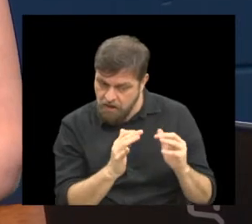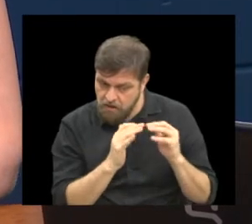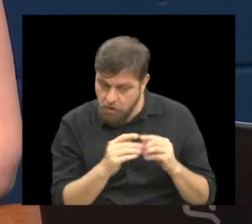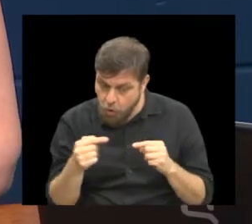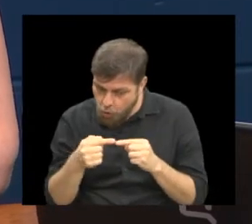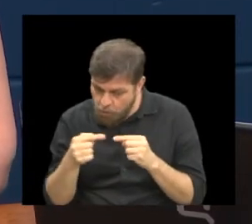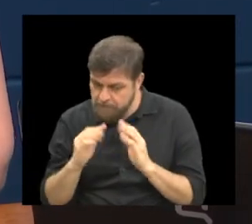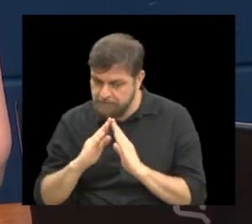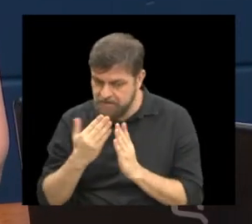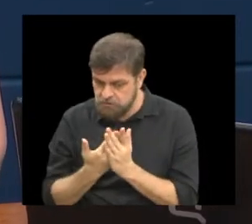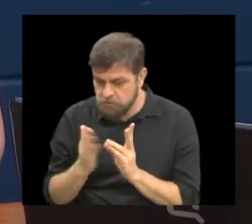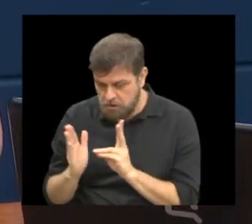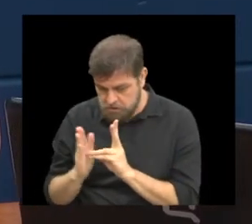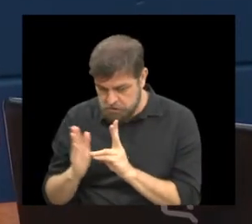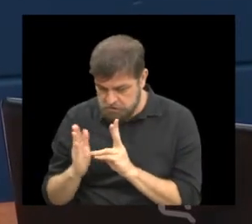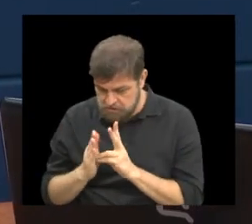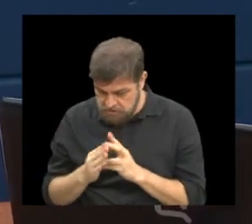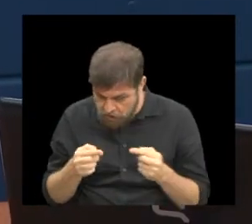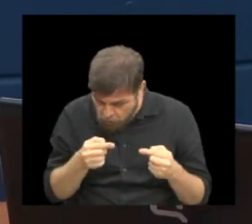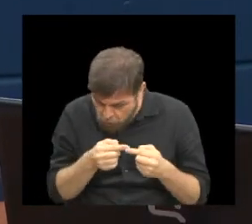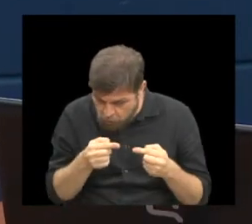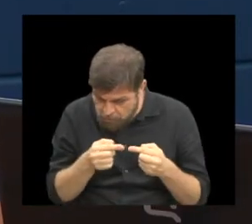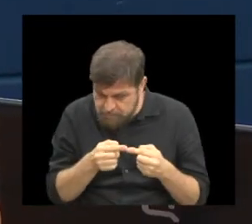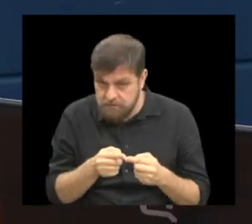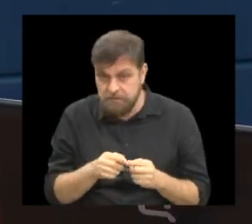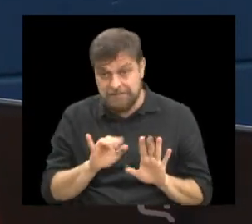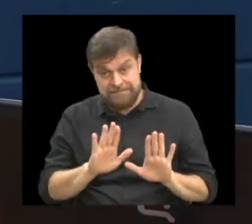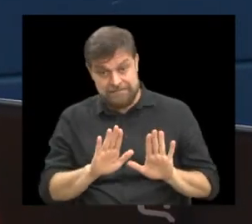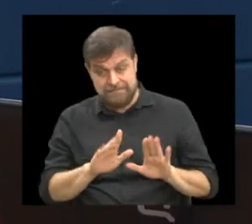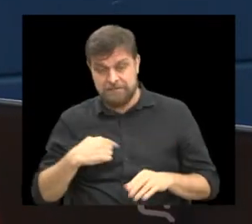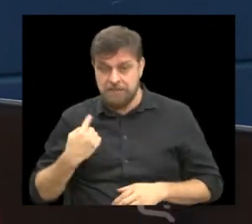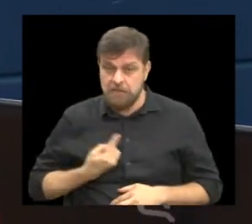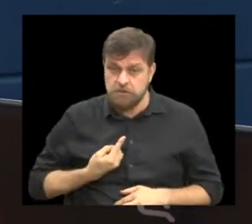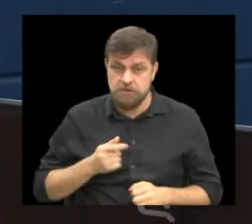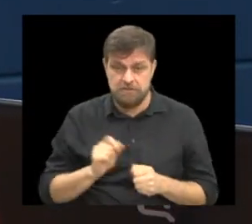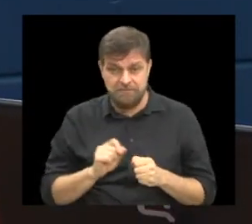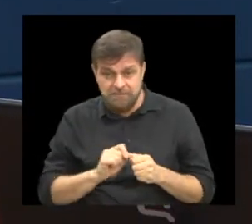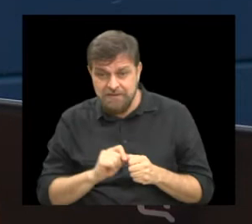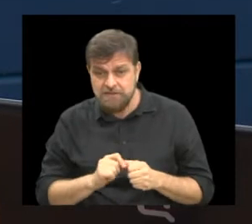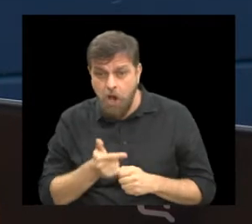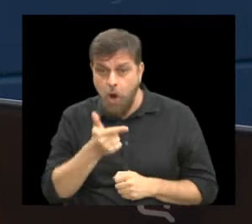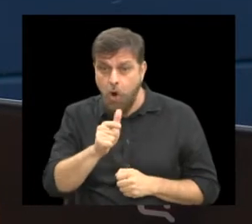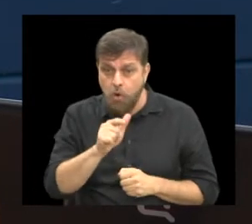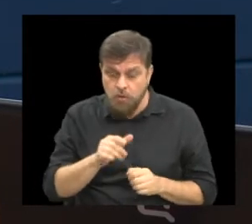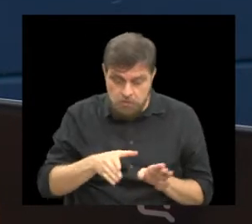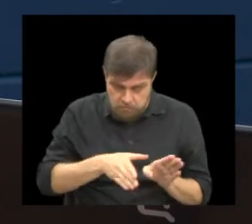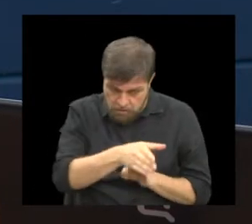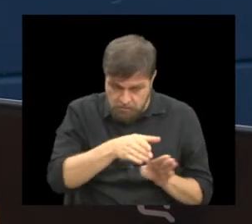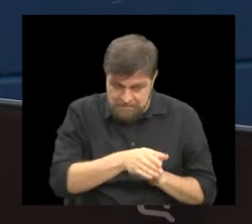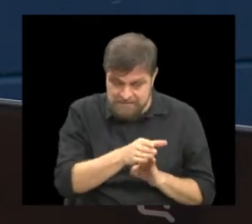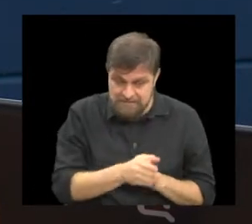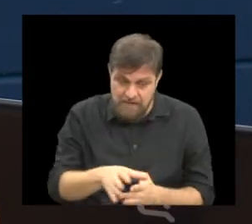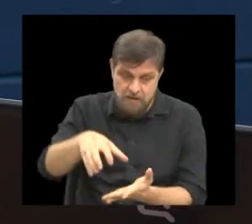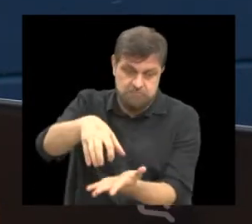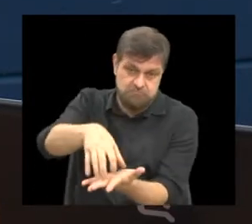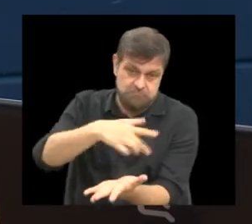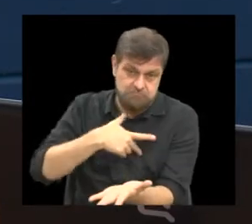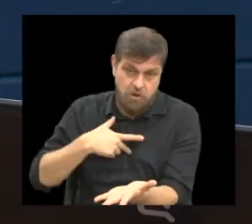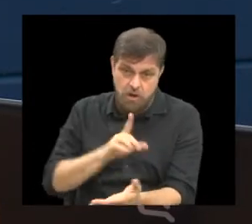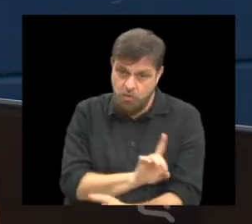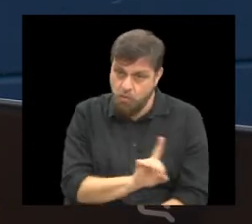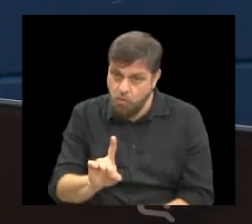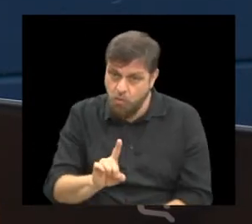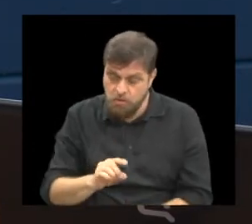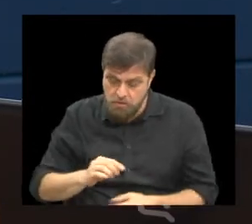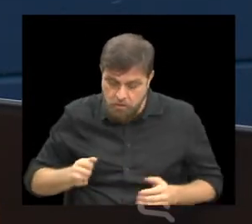para a gente, né? Se não é um quadro ainda, para a gente estar fazendo algum outro tipo de encaminhamento, se é um quadro para a gente fazer só